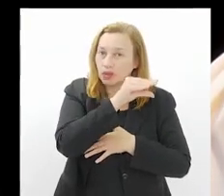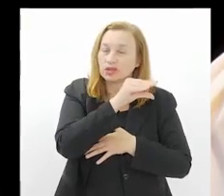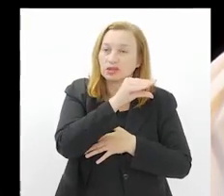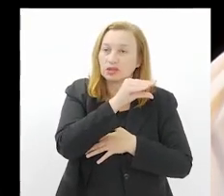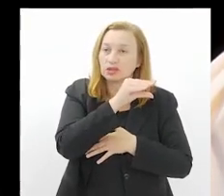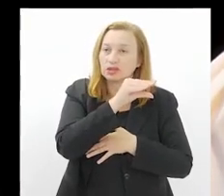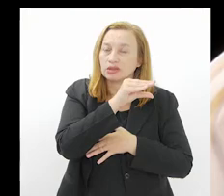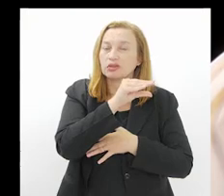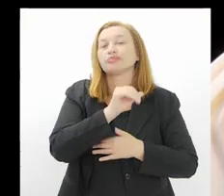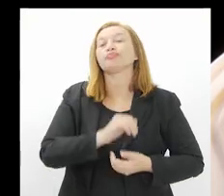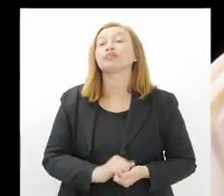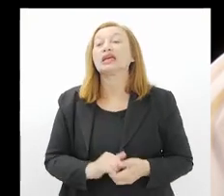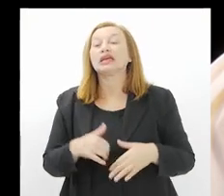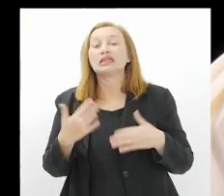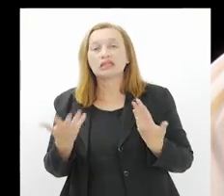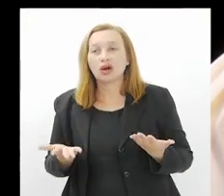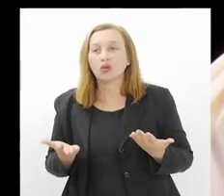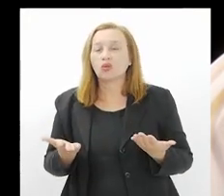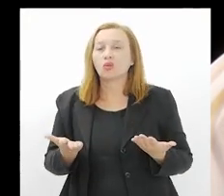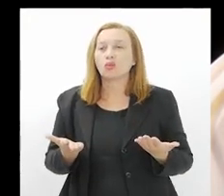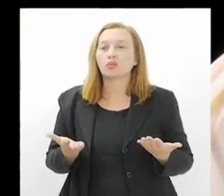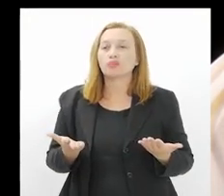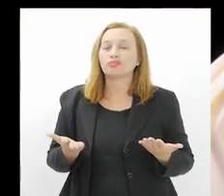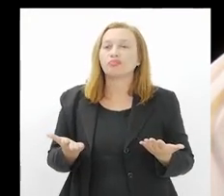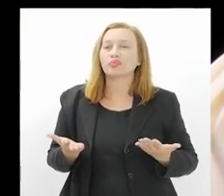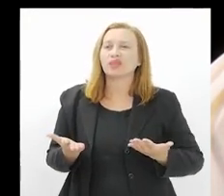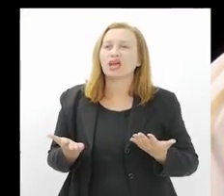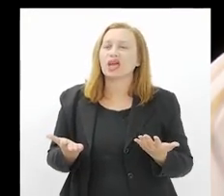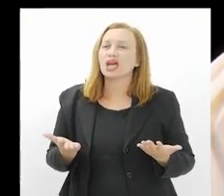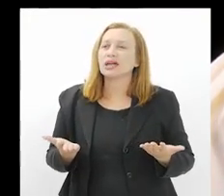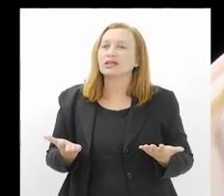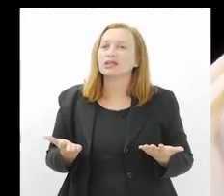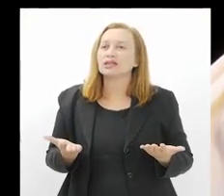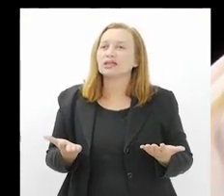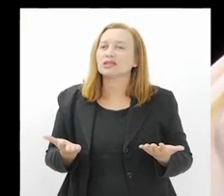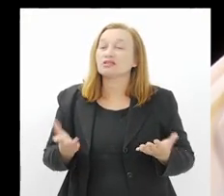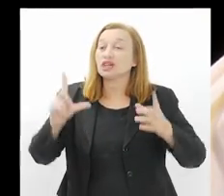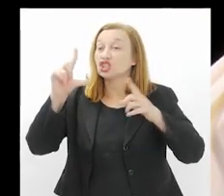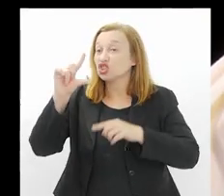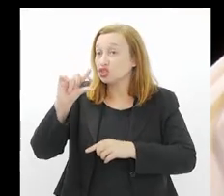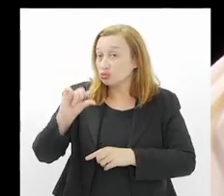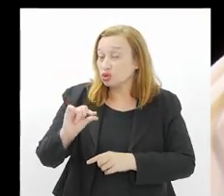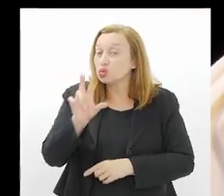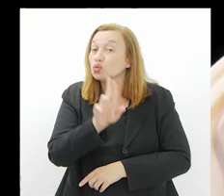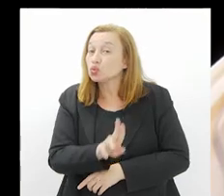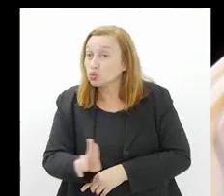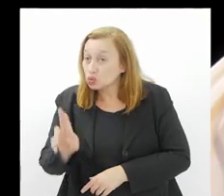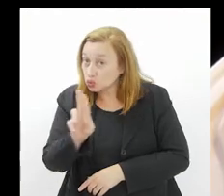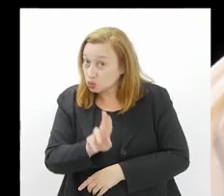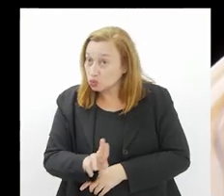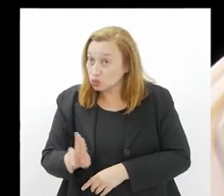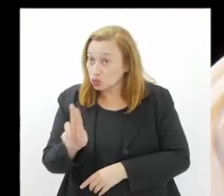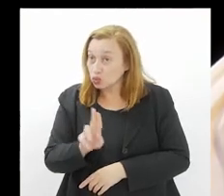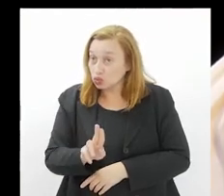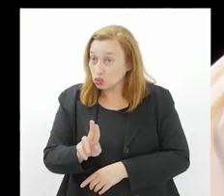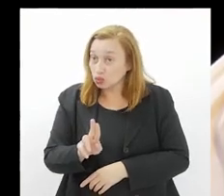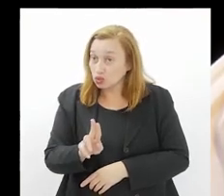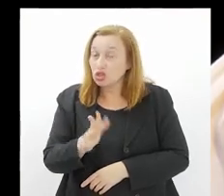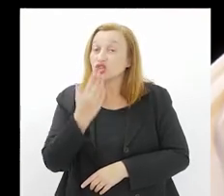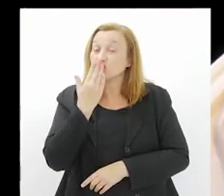temperatura aumente, né? Uhum. Tanto na atmosfera como no oceano. Então, a gente vai diminuindo o